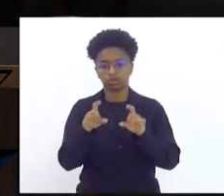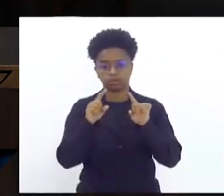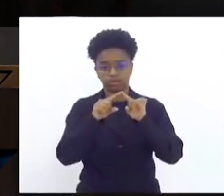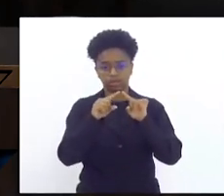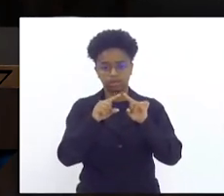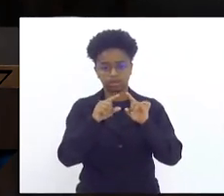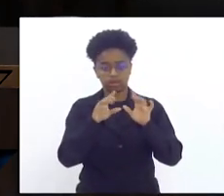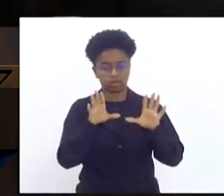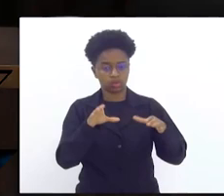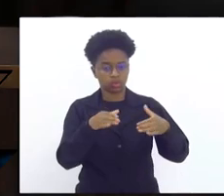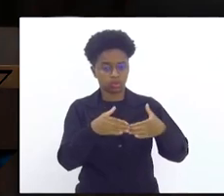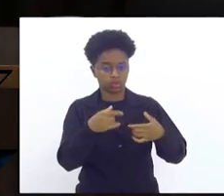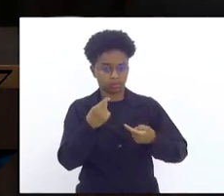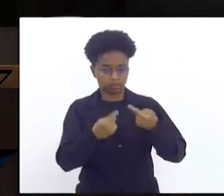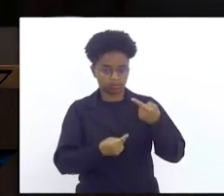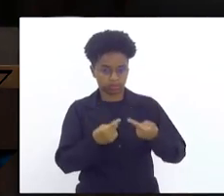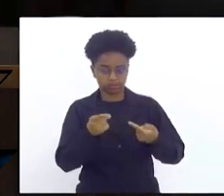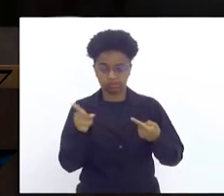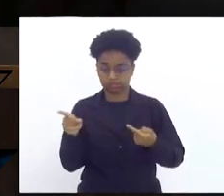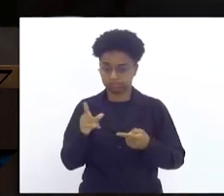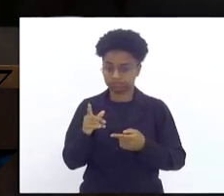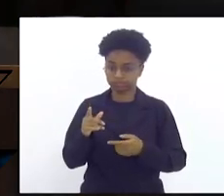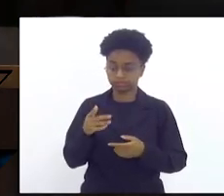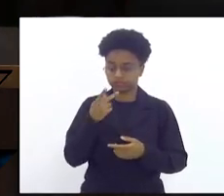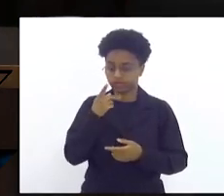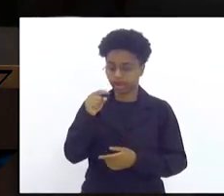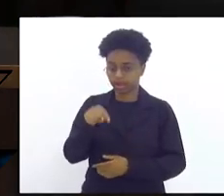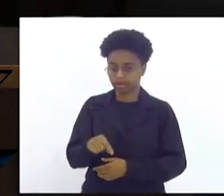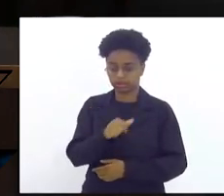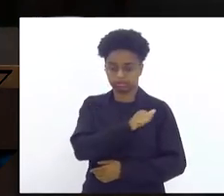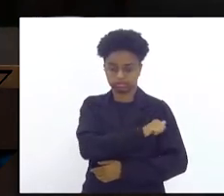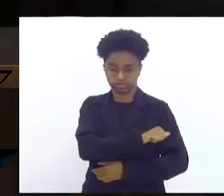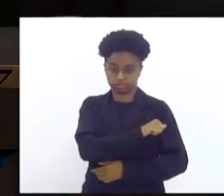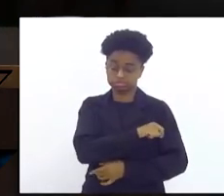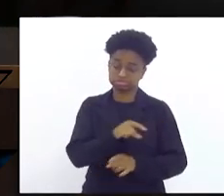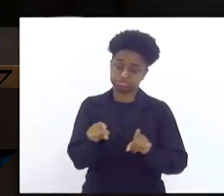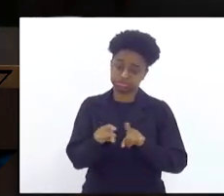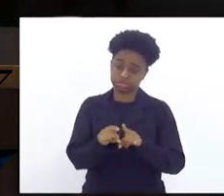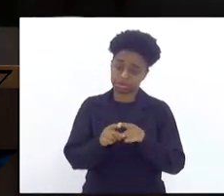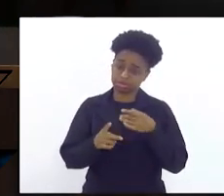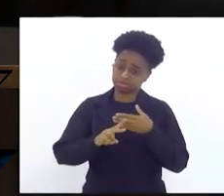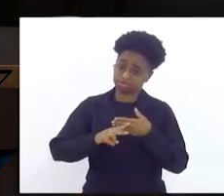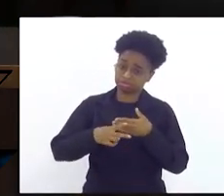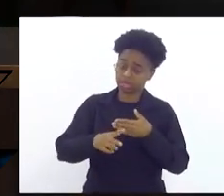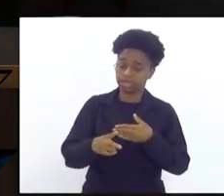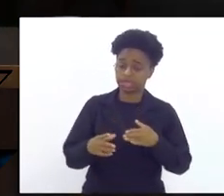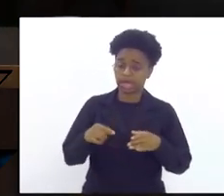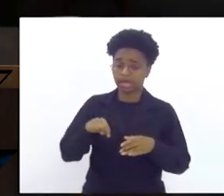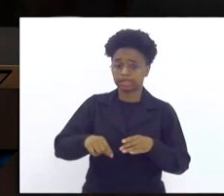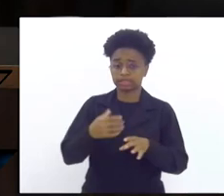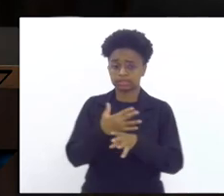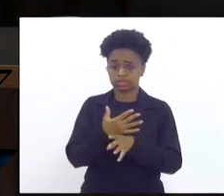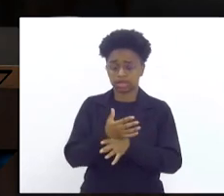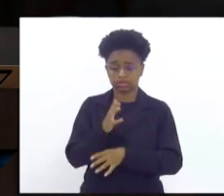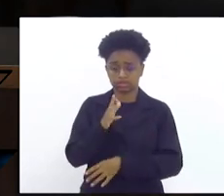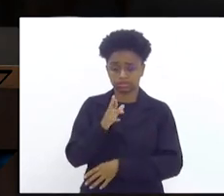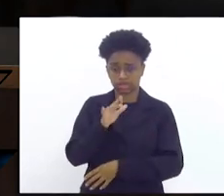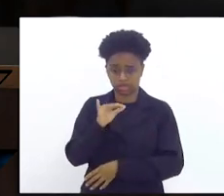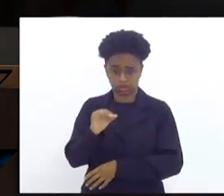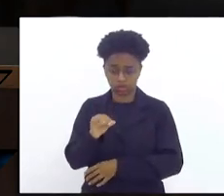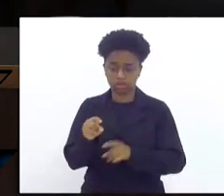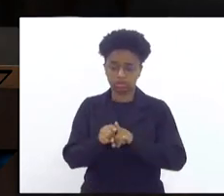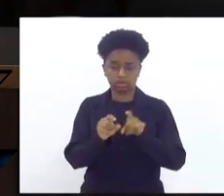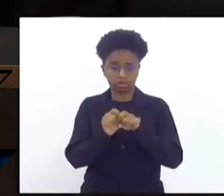e do tema que você traz aqui no Rio de Janeiro e que consequentemente na Cidade do Rio de Janeiro espalha para